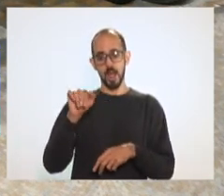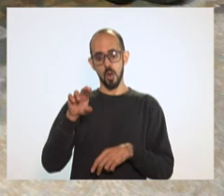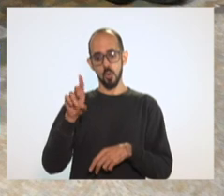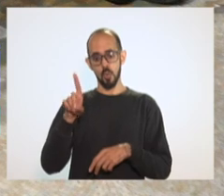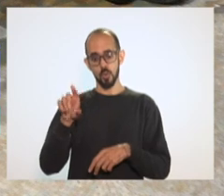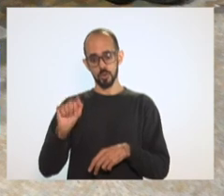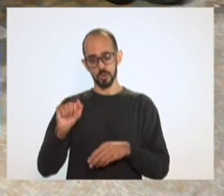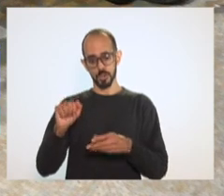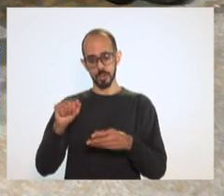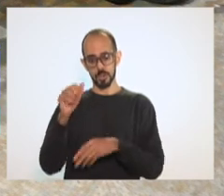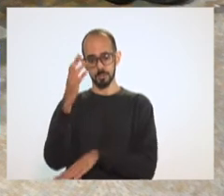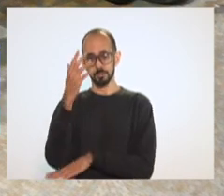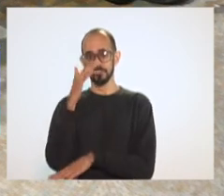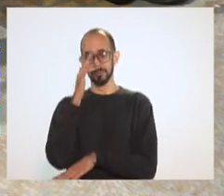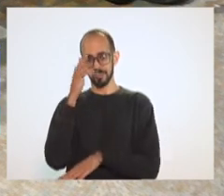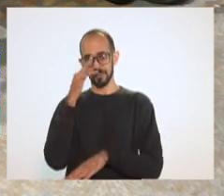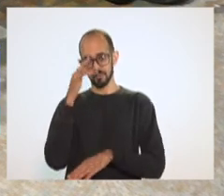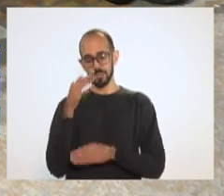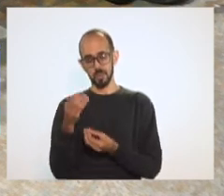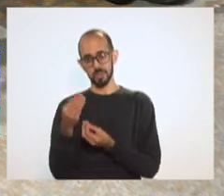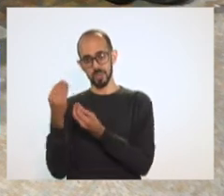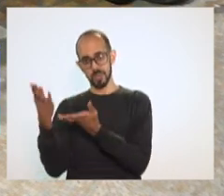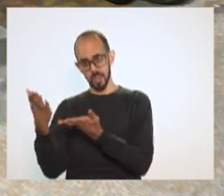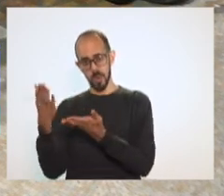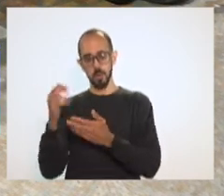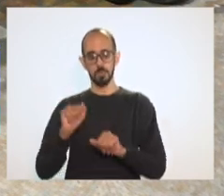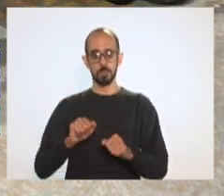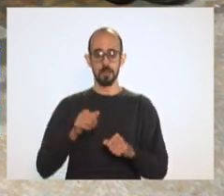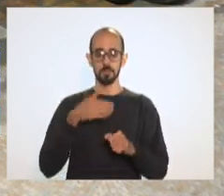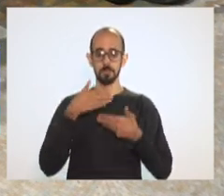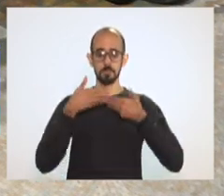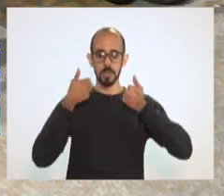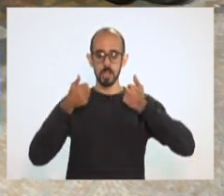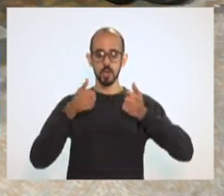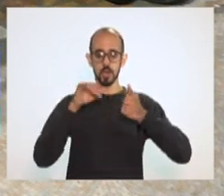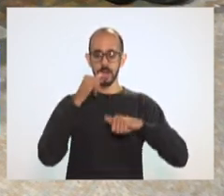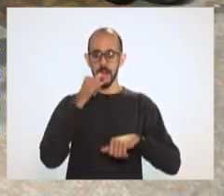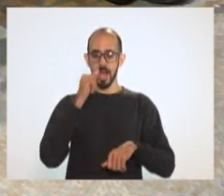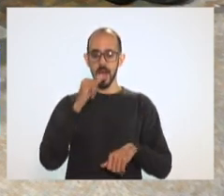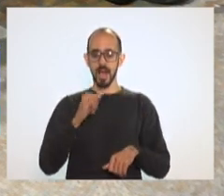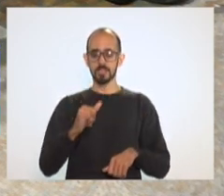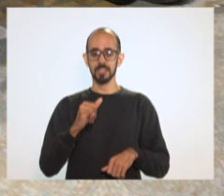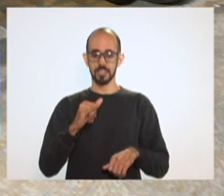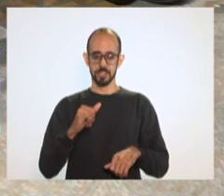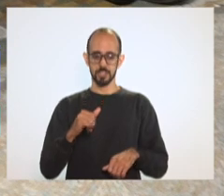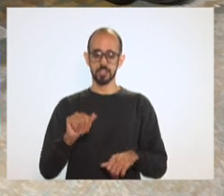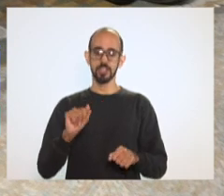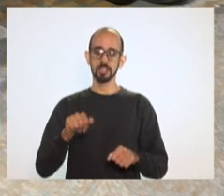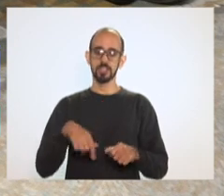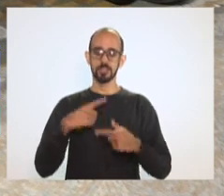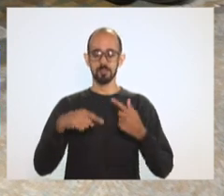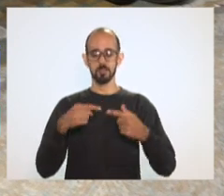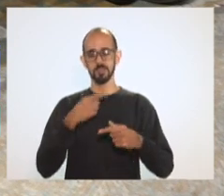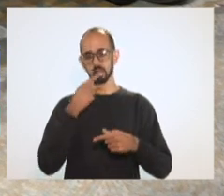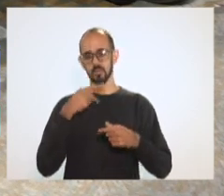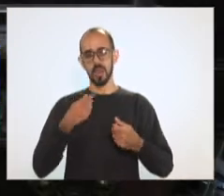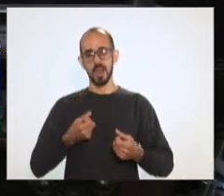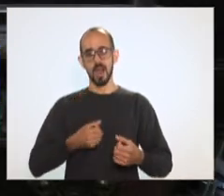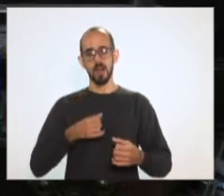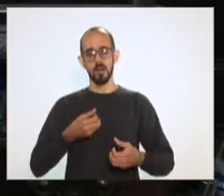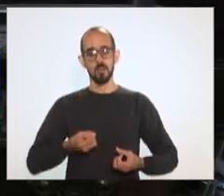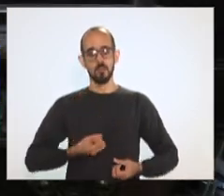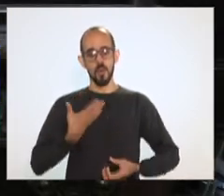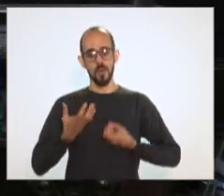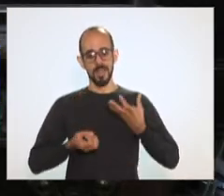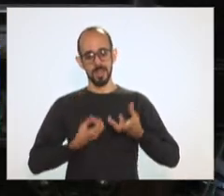acabar esse projeto que a vossa excelência possa declamar novamente o poema do mal olhado aproveitar que estamos falando de cultura obrigado senhor presidente é mais ou menos